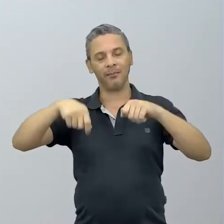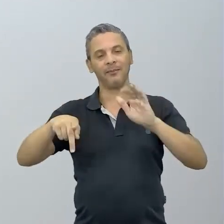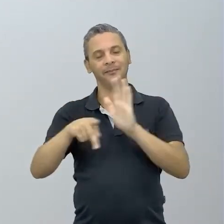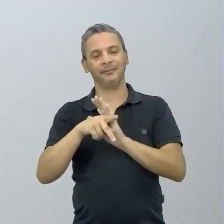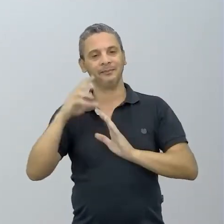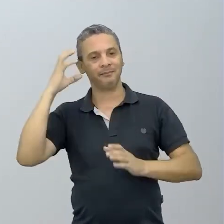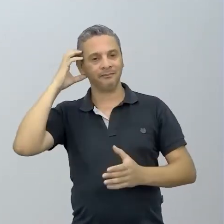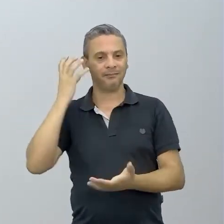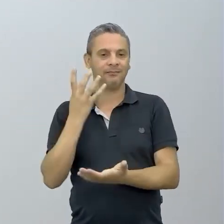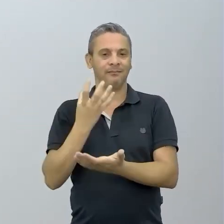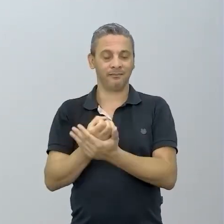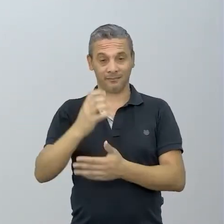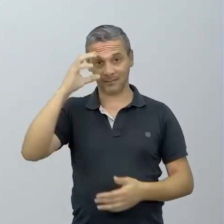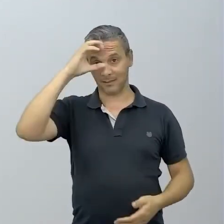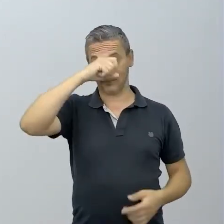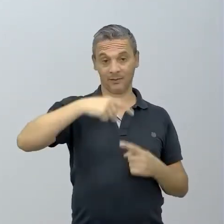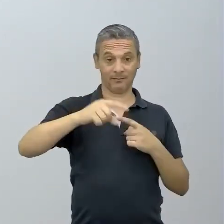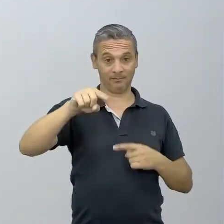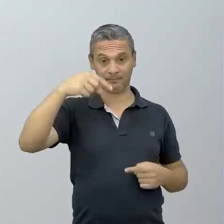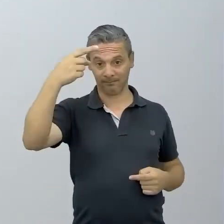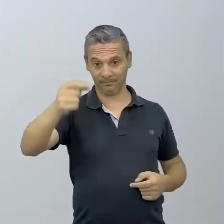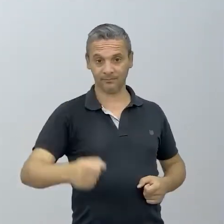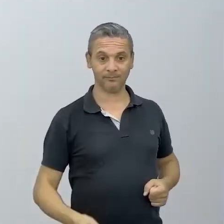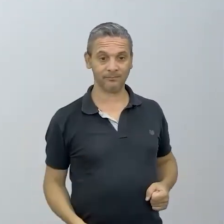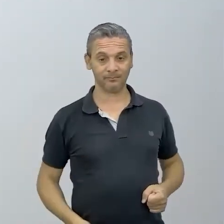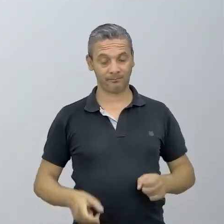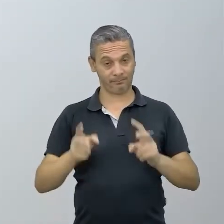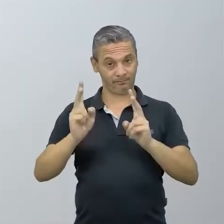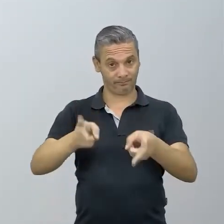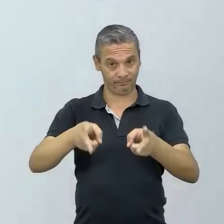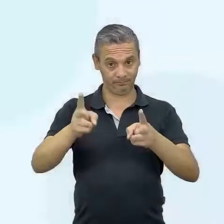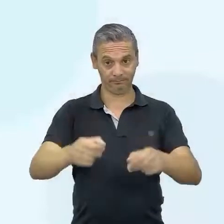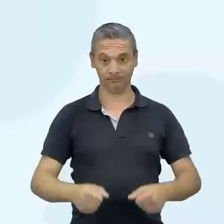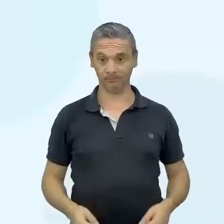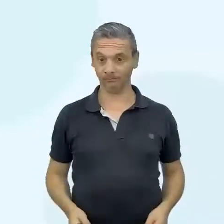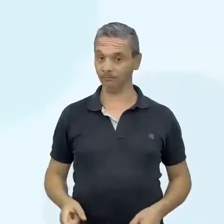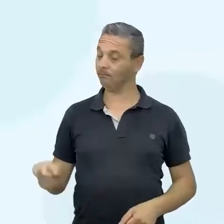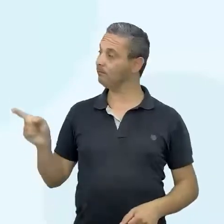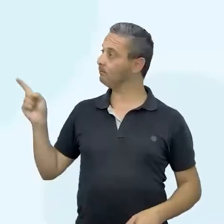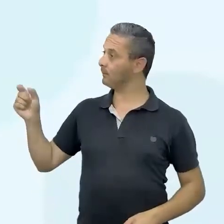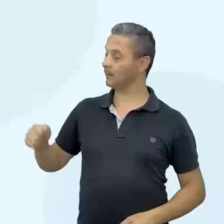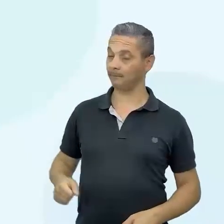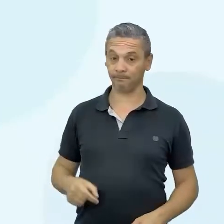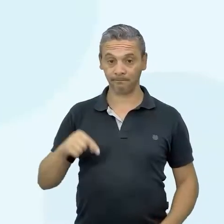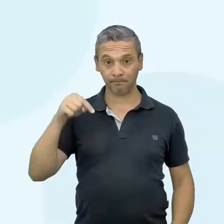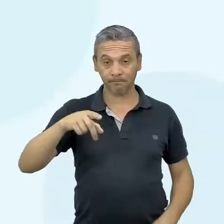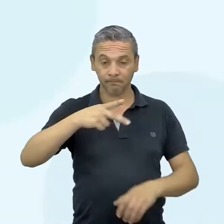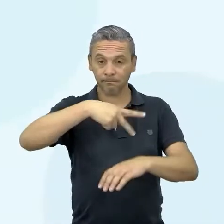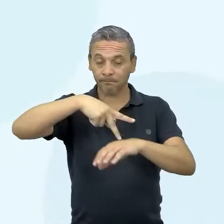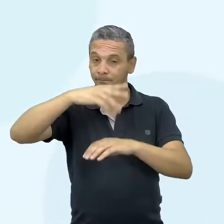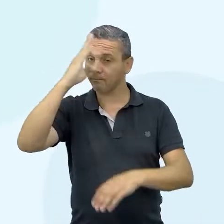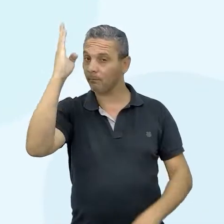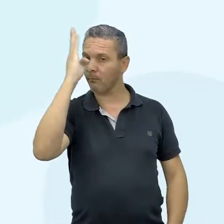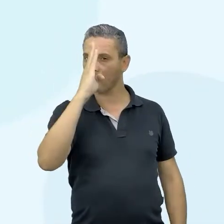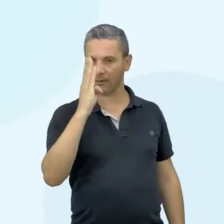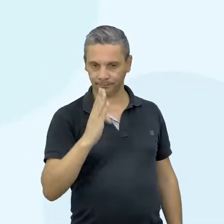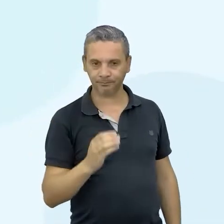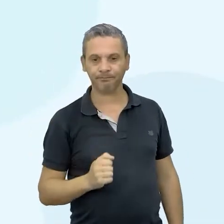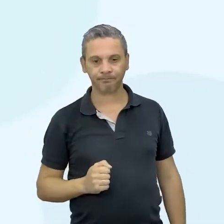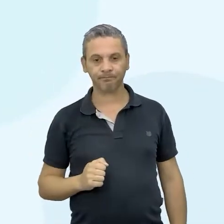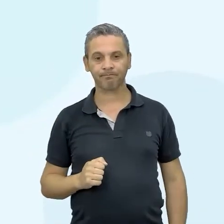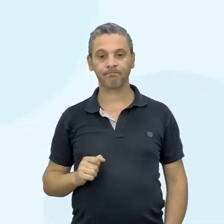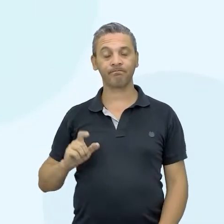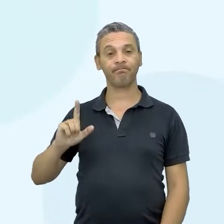que a gente vai aprender a fazer na próxima aula. Continuando aqui, ó, na nossa telinha, no caso do Brasil, a gente já viu que as usinas